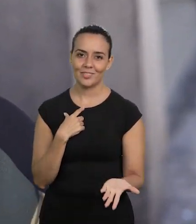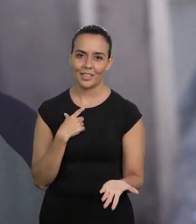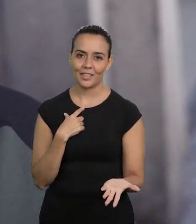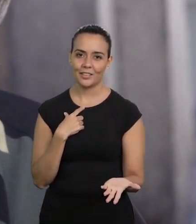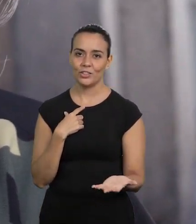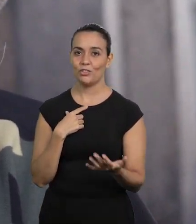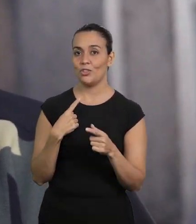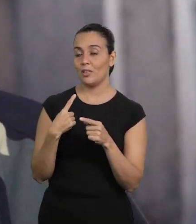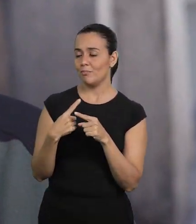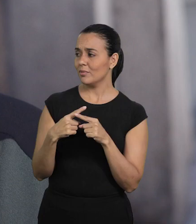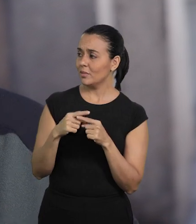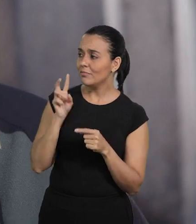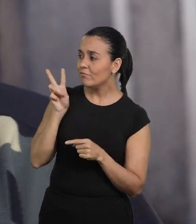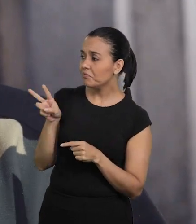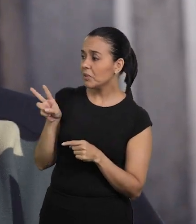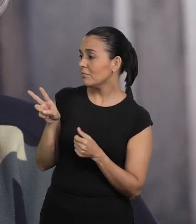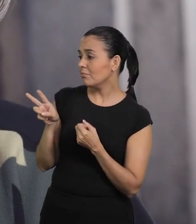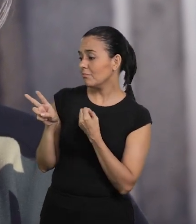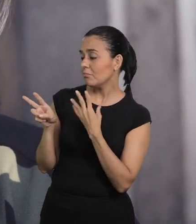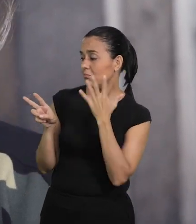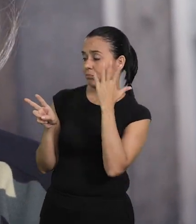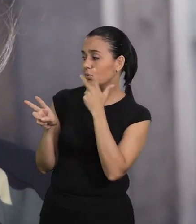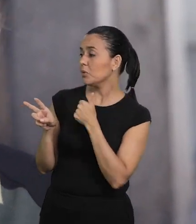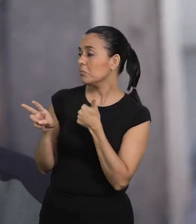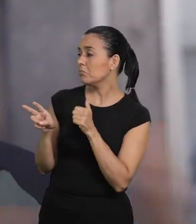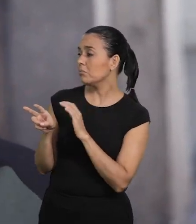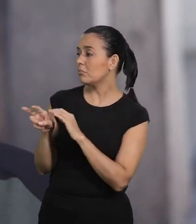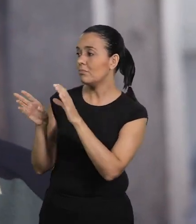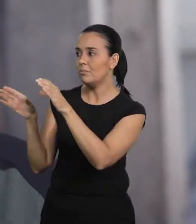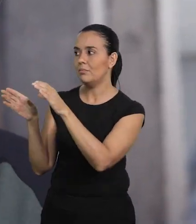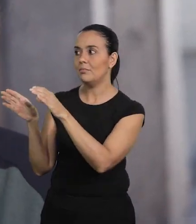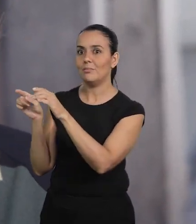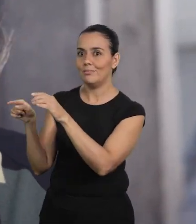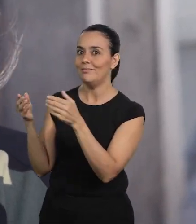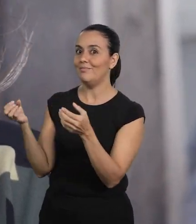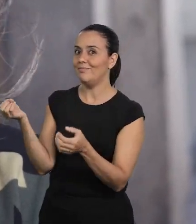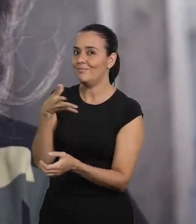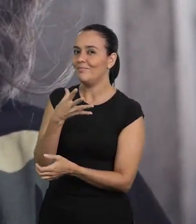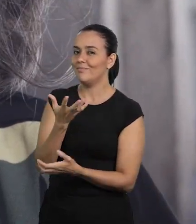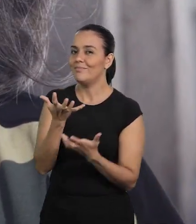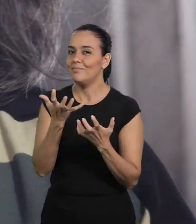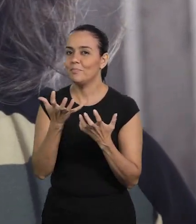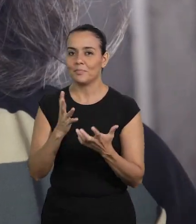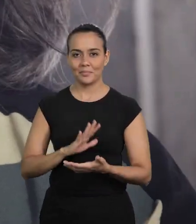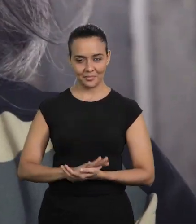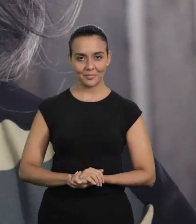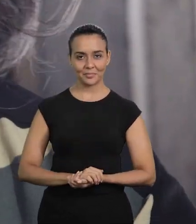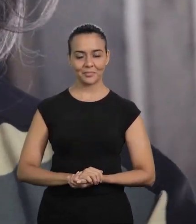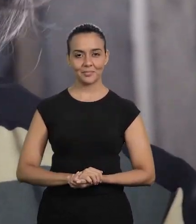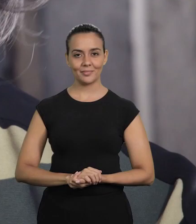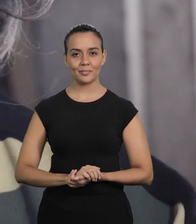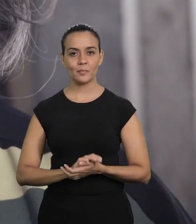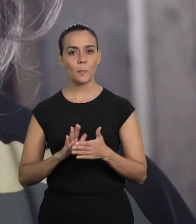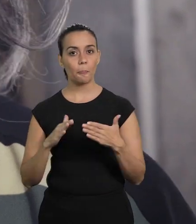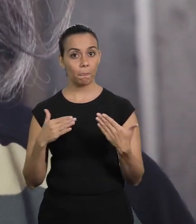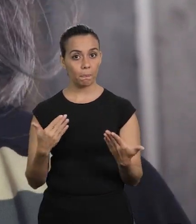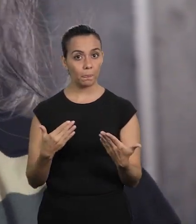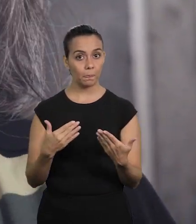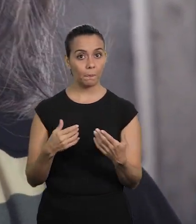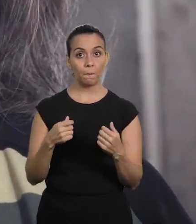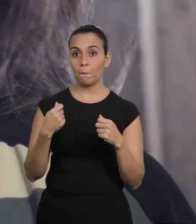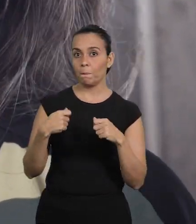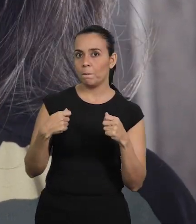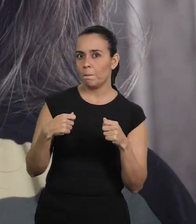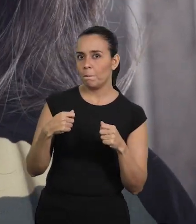vista simbólico, do ponto de vista estético, muitas vezes, né? Então ele não expressa mais aquilo que eu quero expressar. Então, esses são dois caminhos